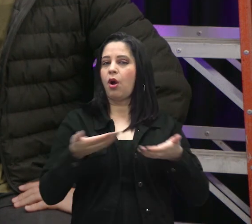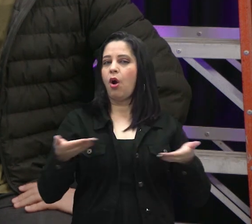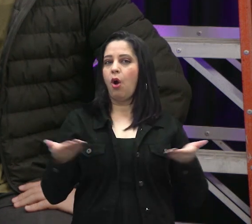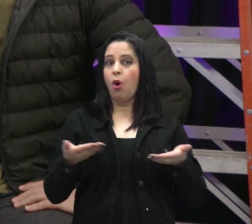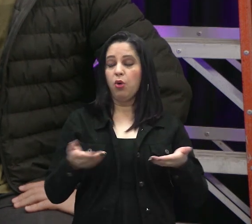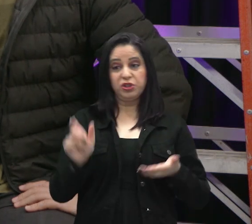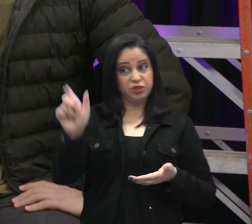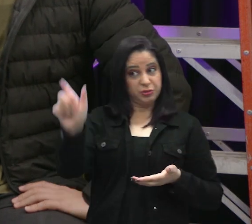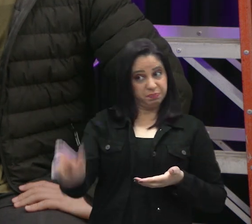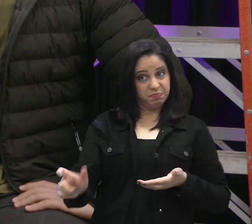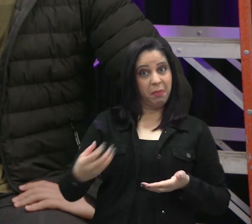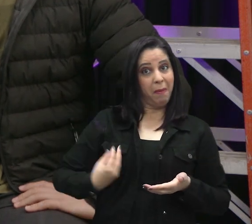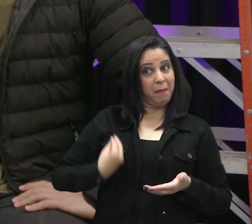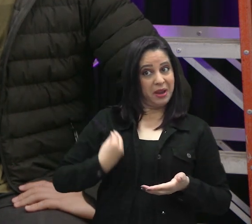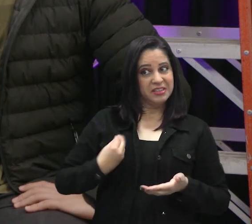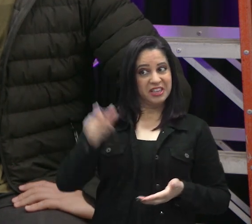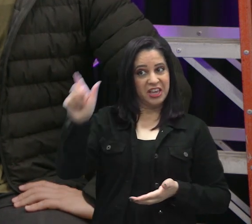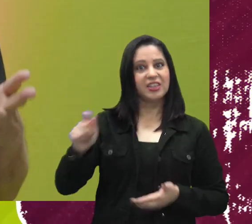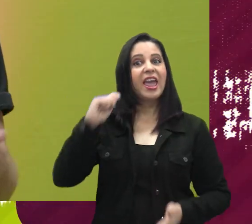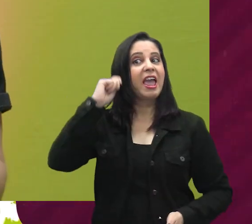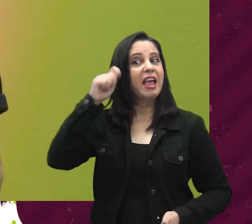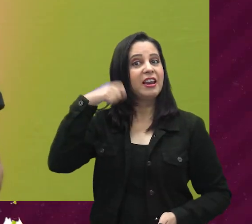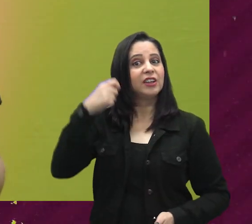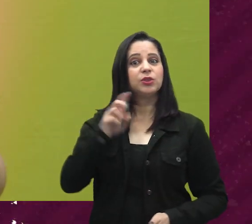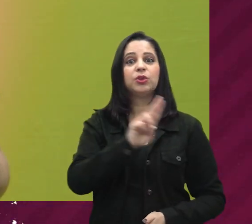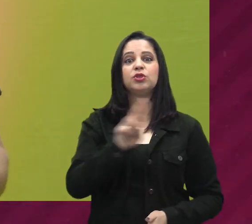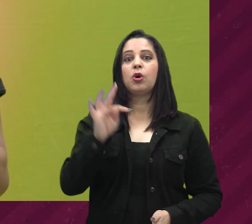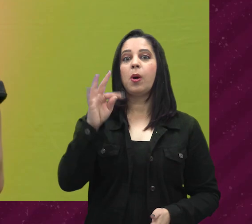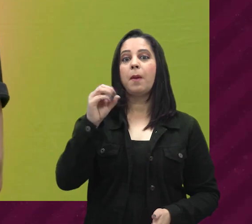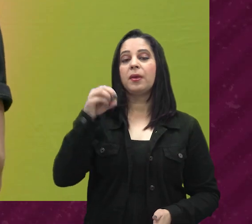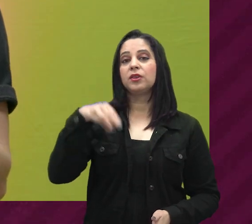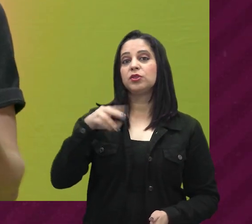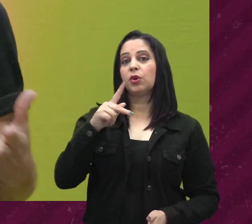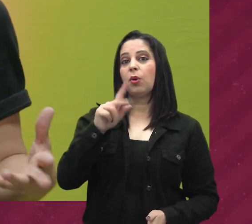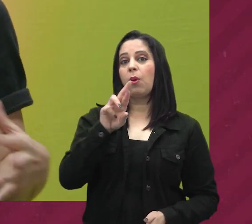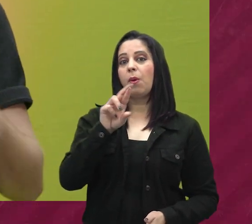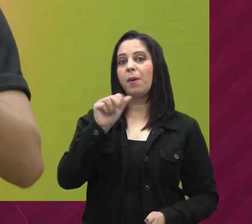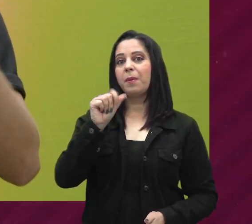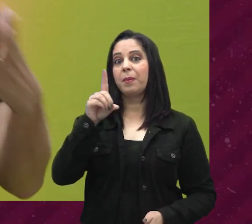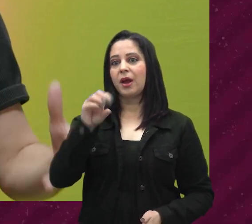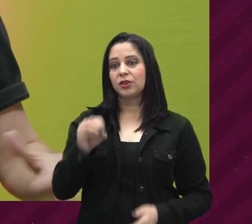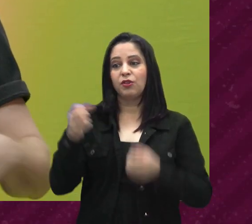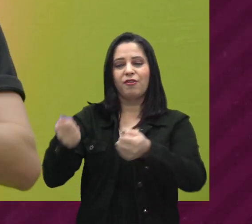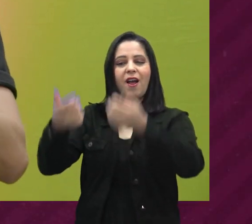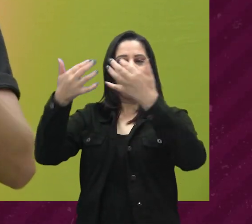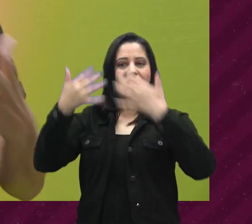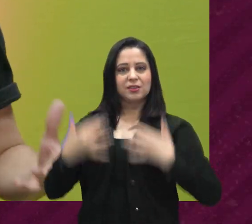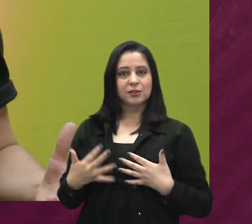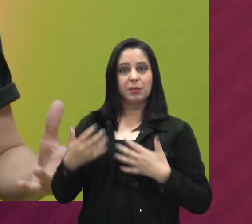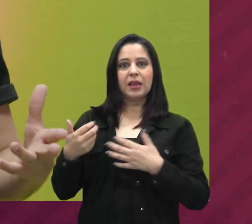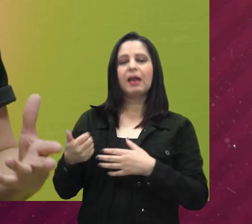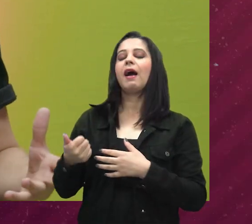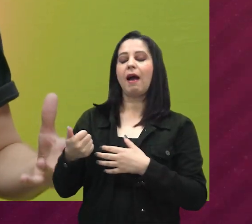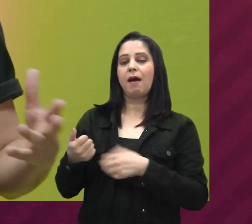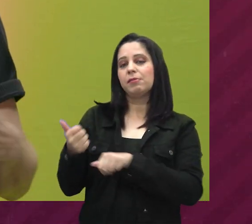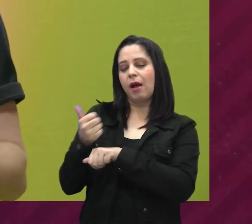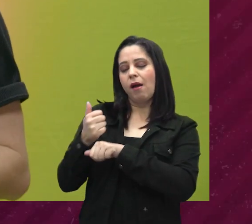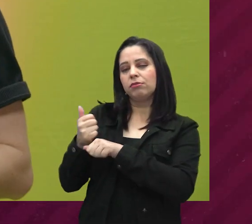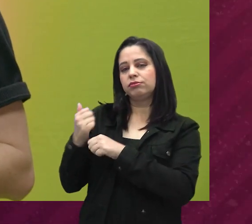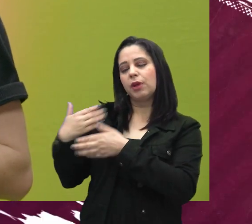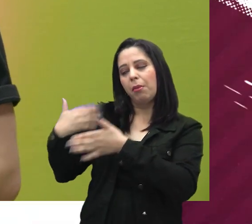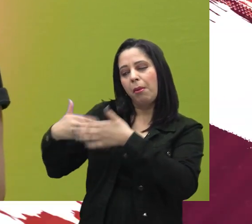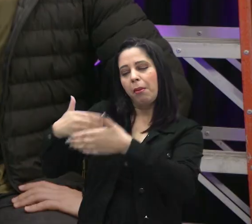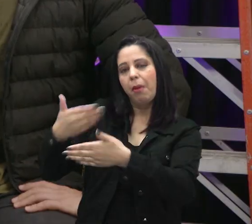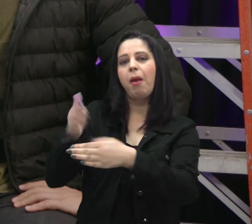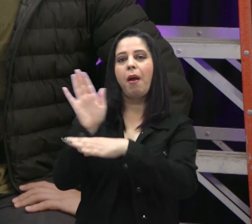gente vai receber aqui no estúdio o ator Tom Prado. Ele vai compartilhar um pouco sobre a trajetória no cinema, na TV